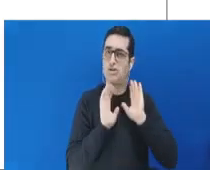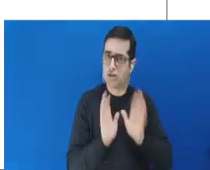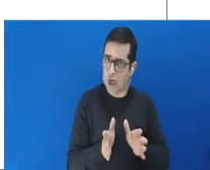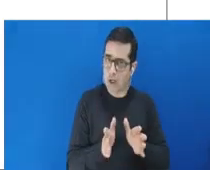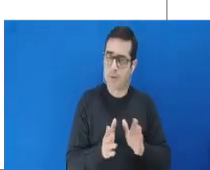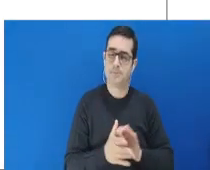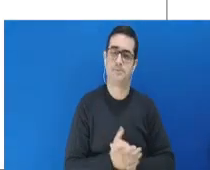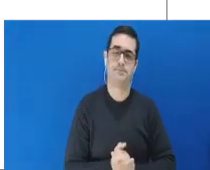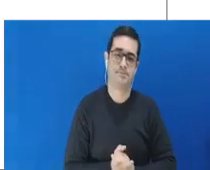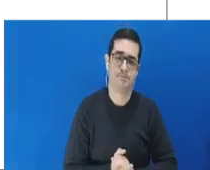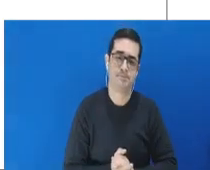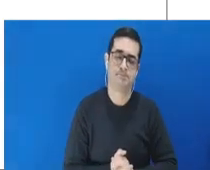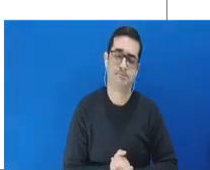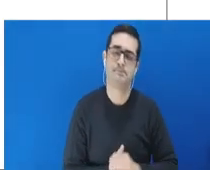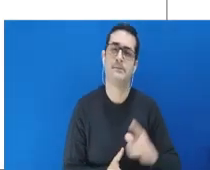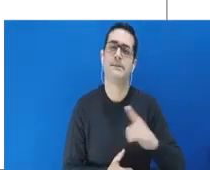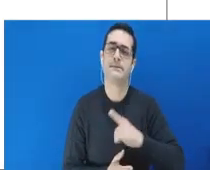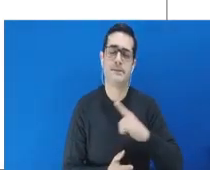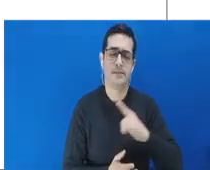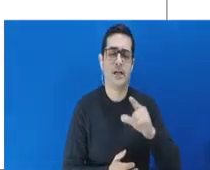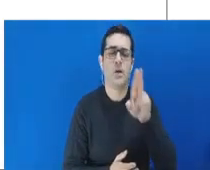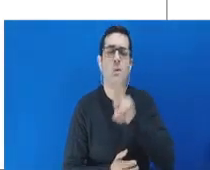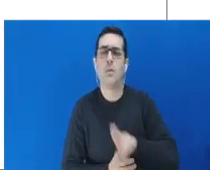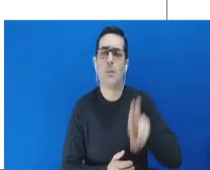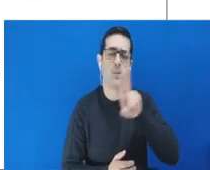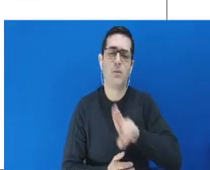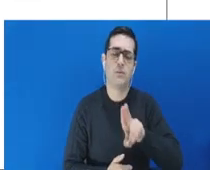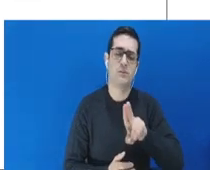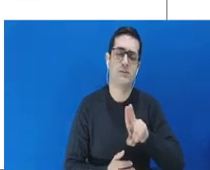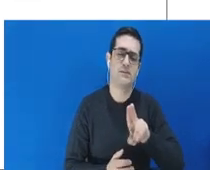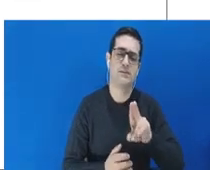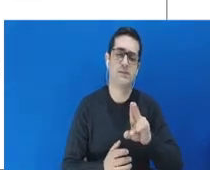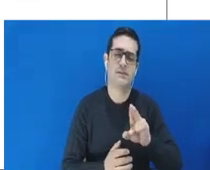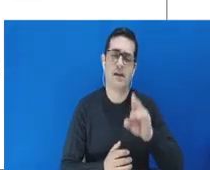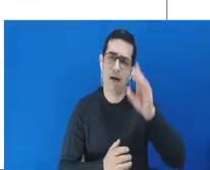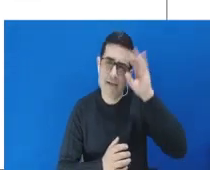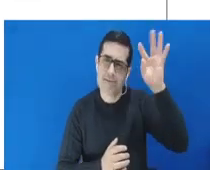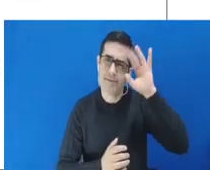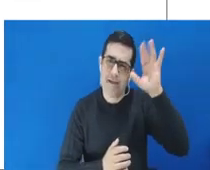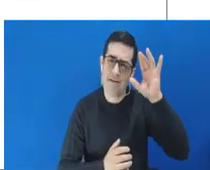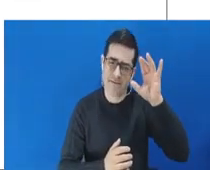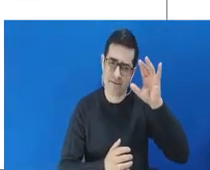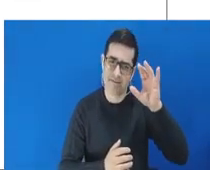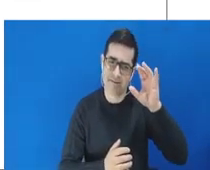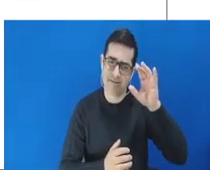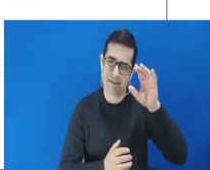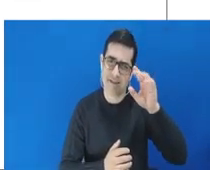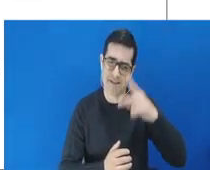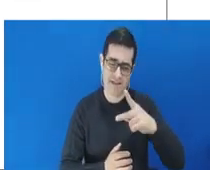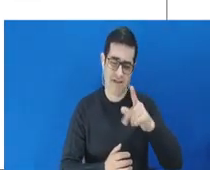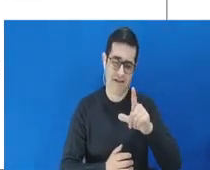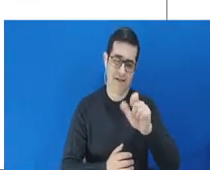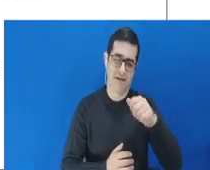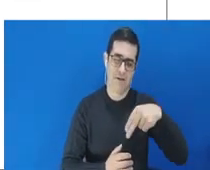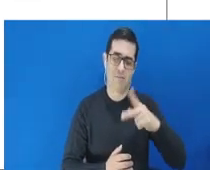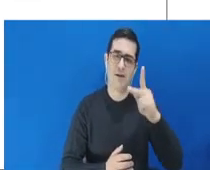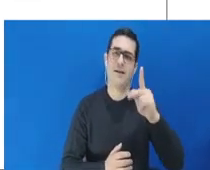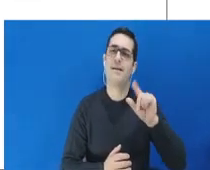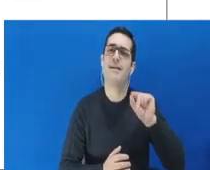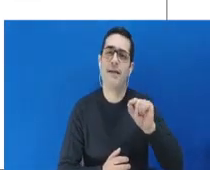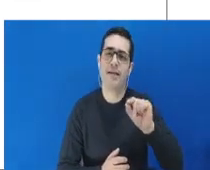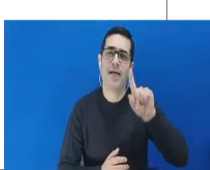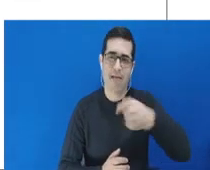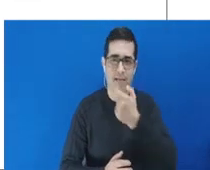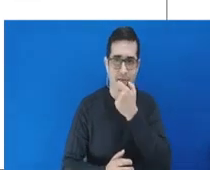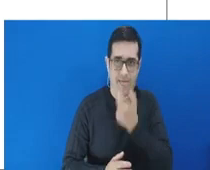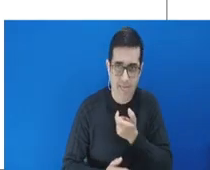vai utilizar essa teoria de Planck foi Einstein para justificar o efeito fotoelétrico. Professor, o que é